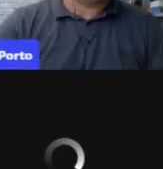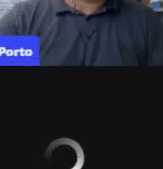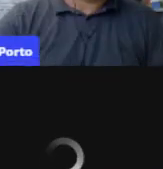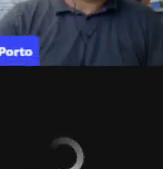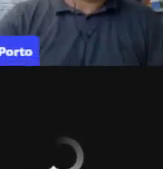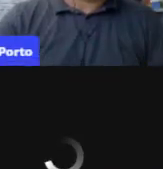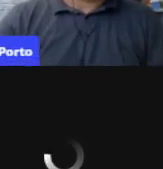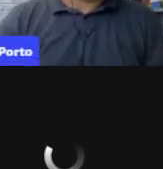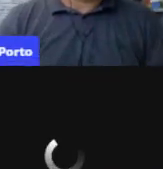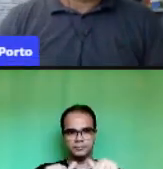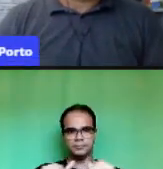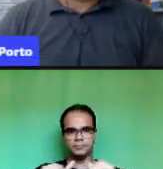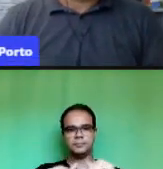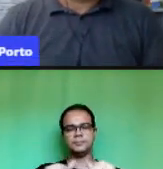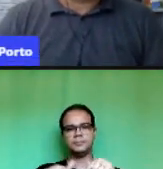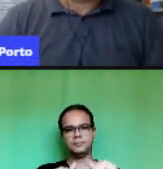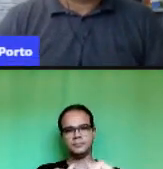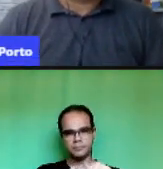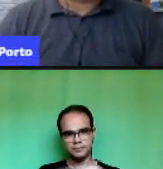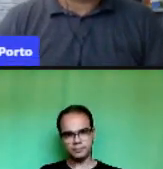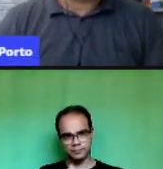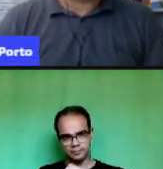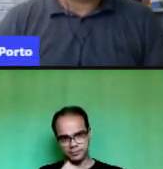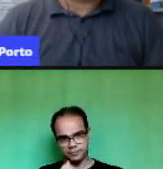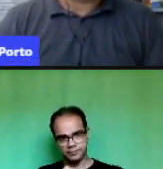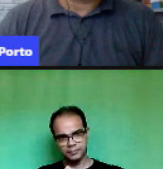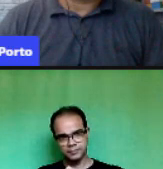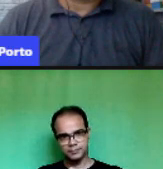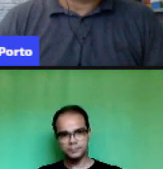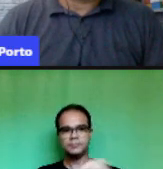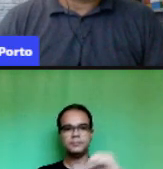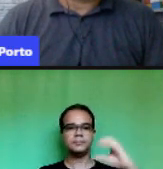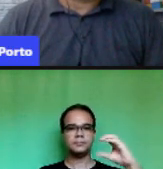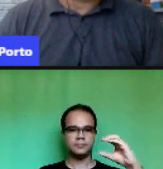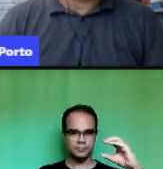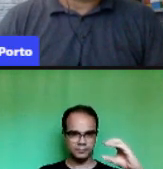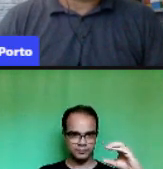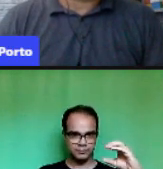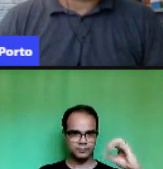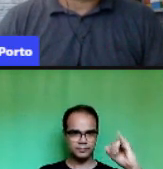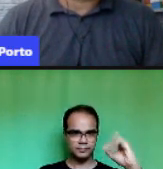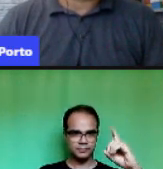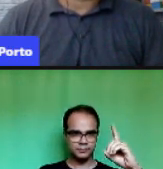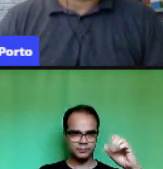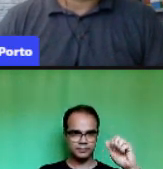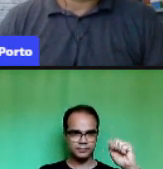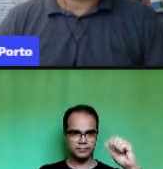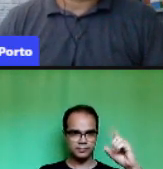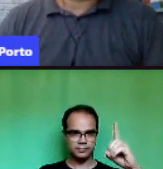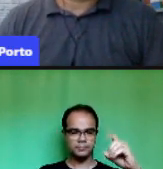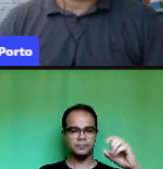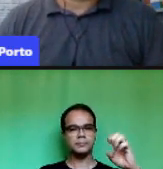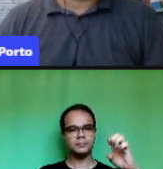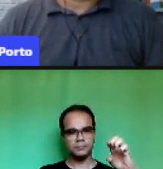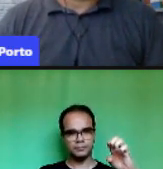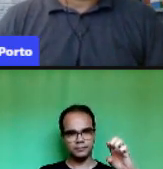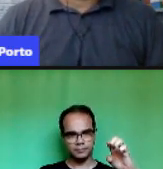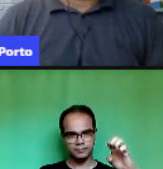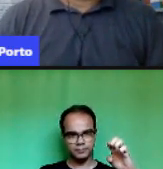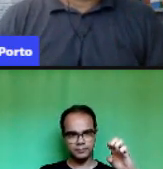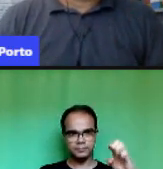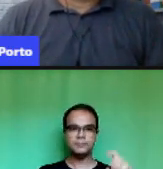de Modalidades Especializadas, que é o Campo, Cidade, EJA, Ética Racial e Inclusão, e técnico da modalidade de Educação do